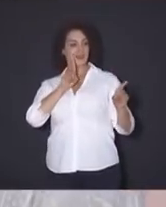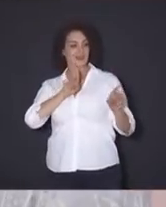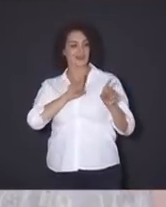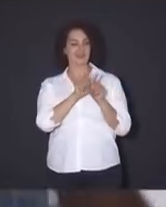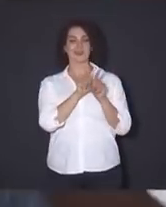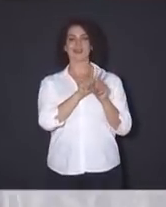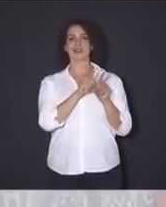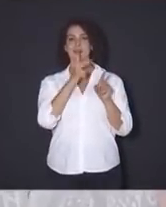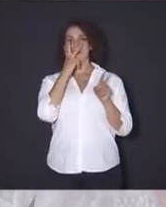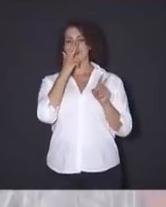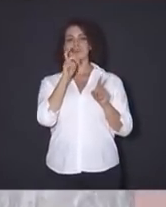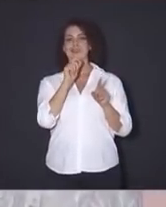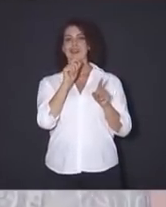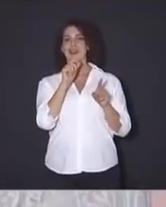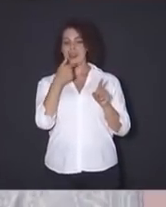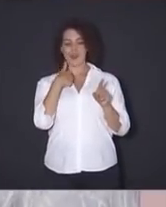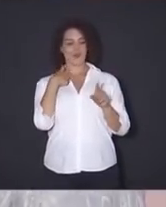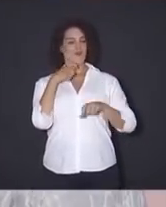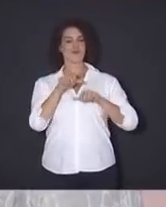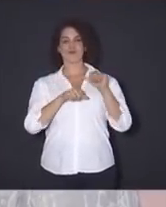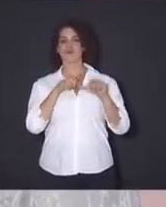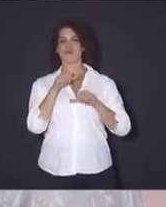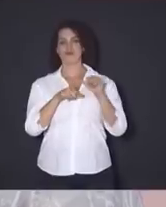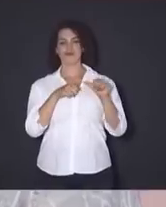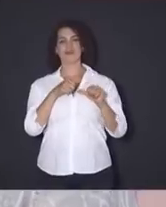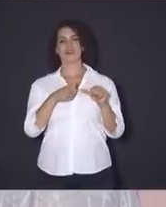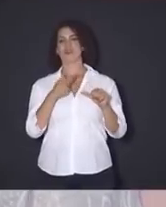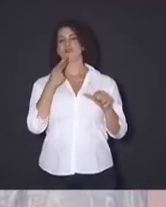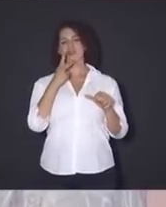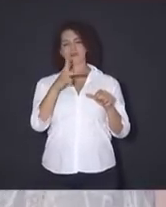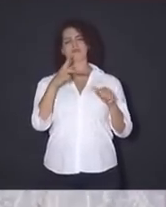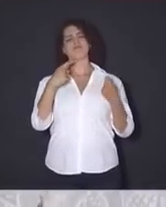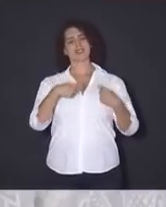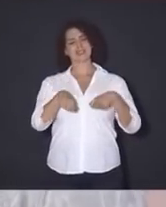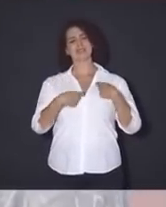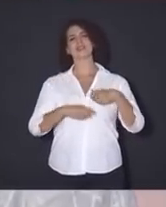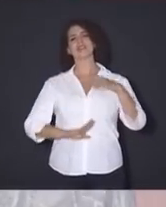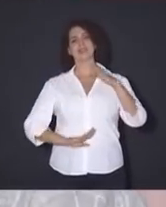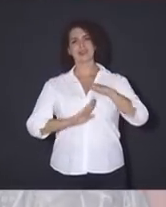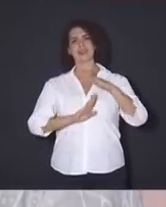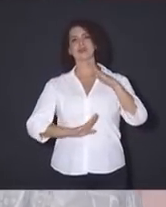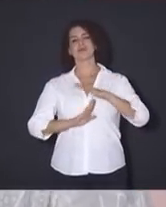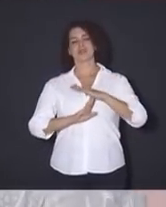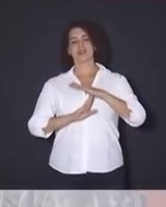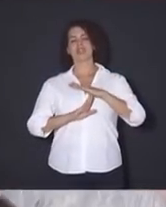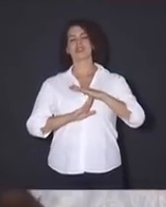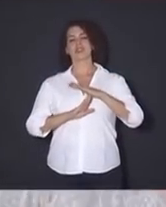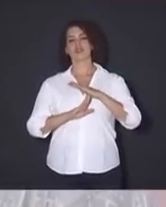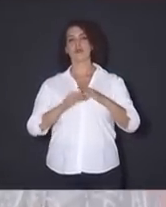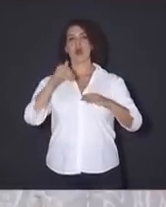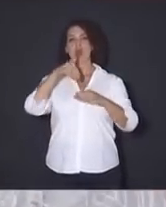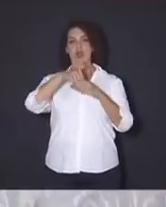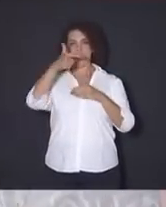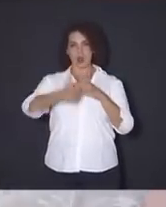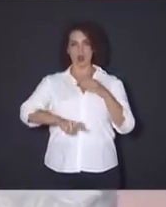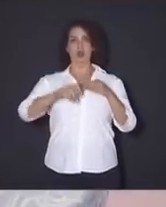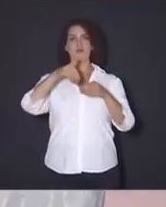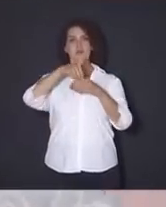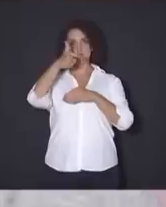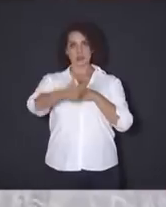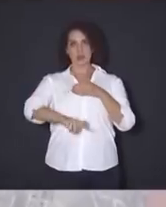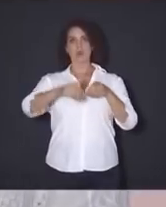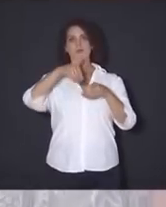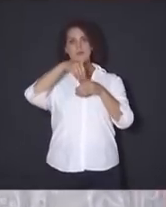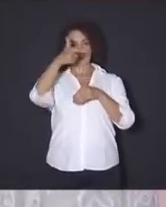e por isso que eu também defendo que você precisa ter limites pra reeleição você não pode ficar adimplente no